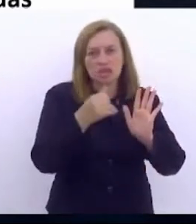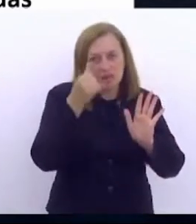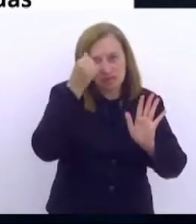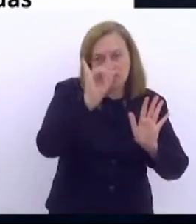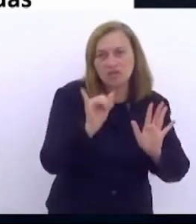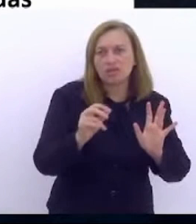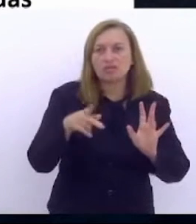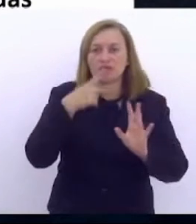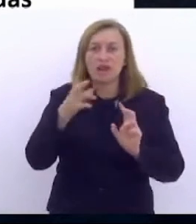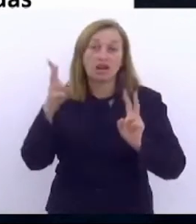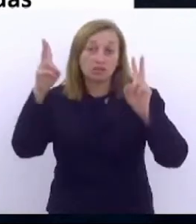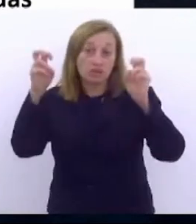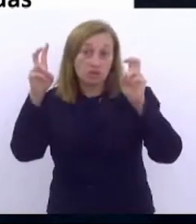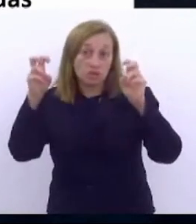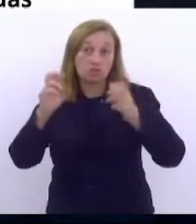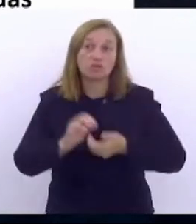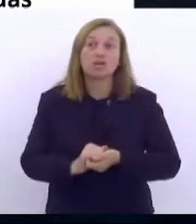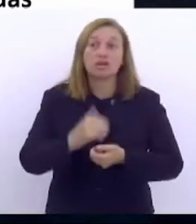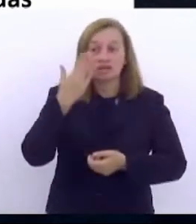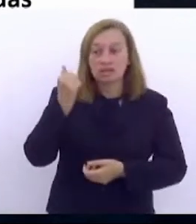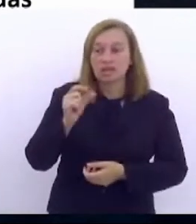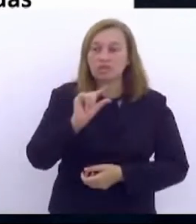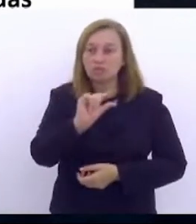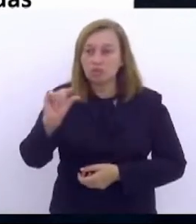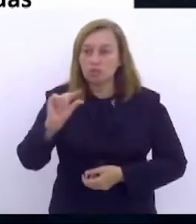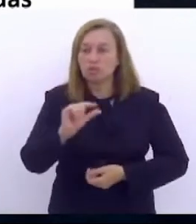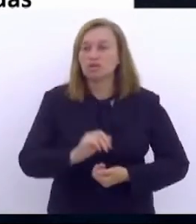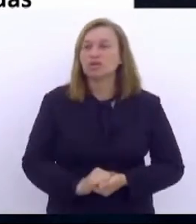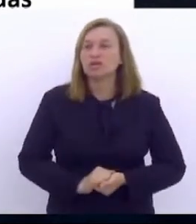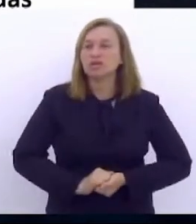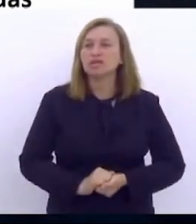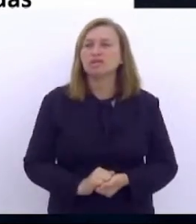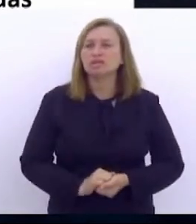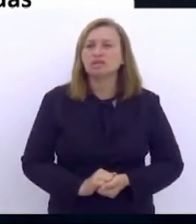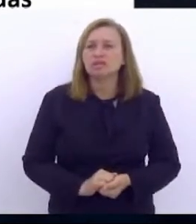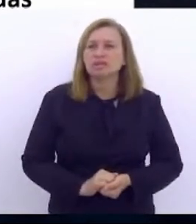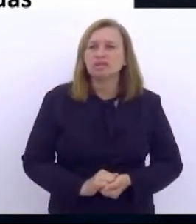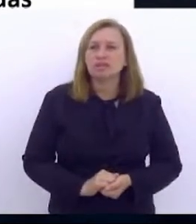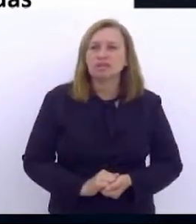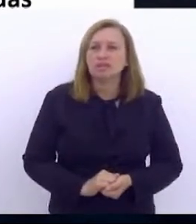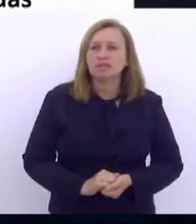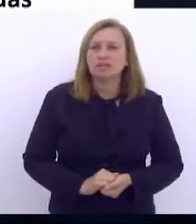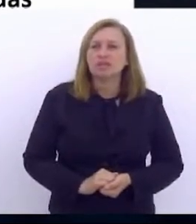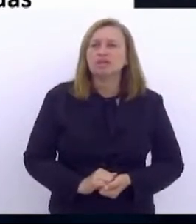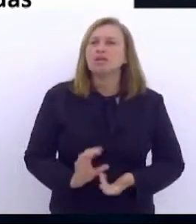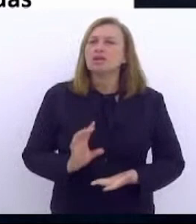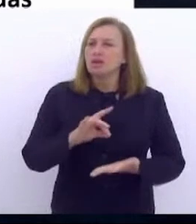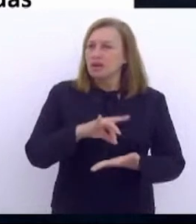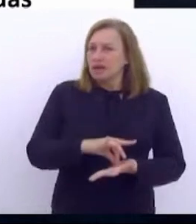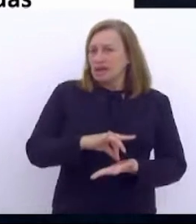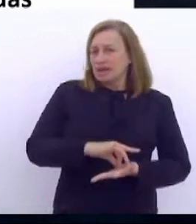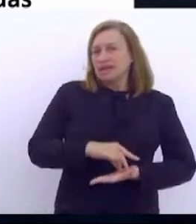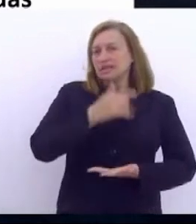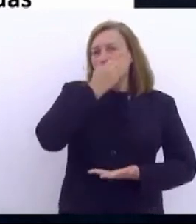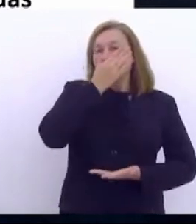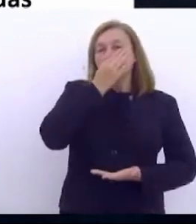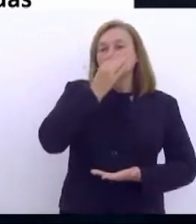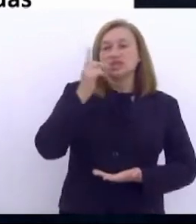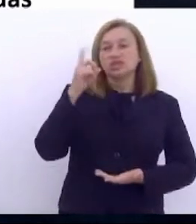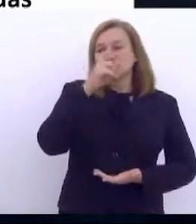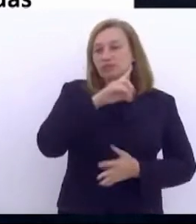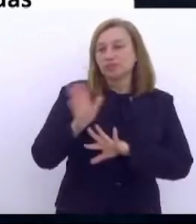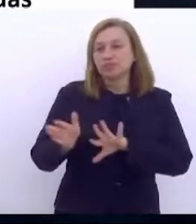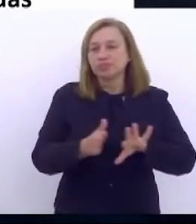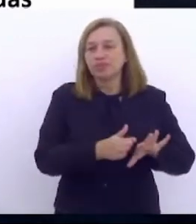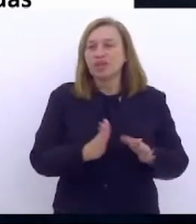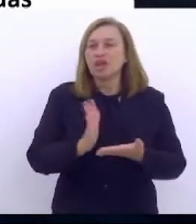ou, e por evitar, sabem pouco dele, né, provavelmente. E é uma realidade muito frequente. E